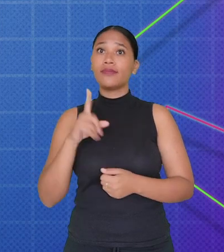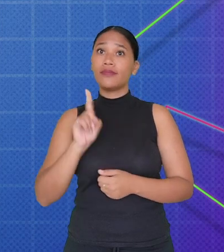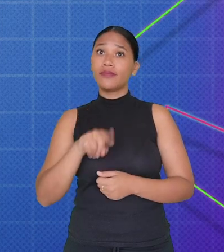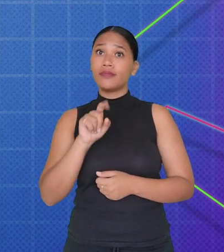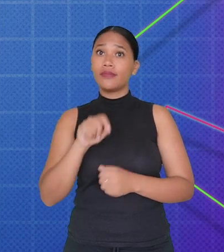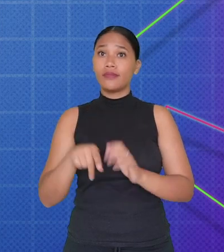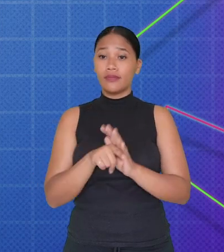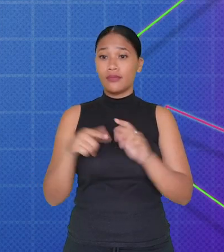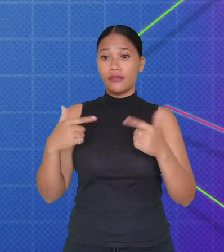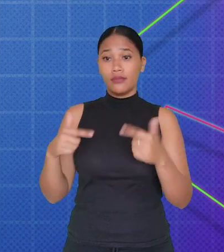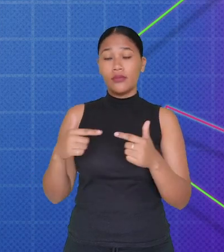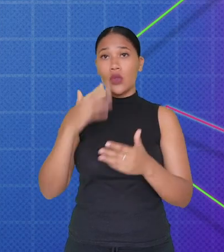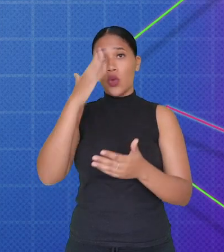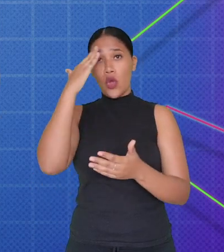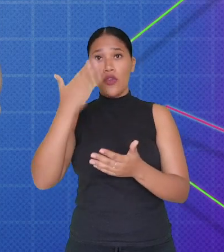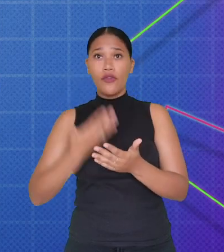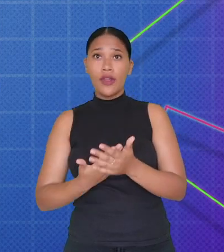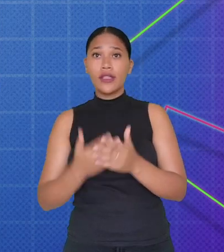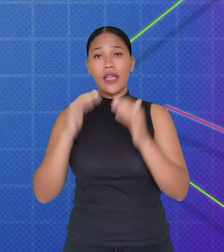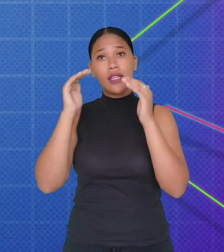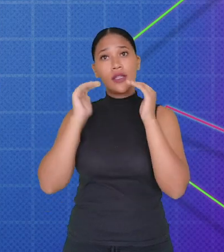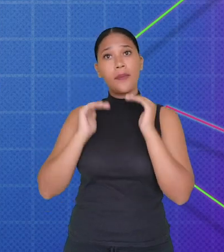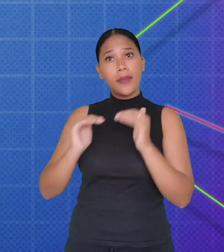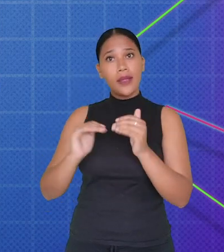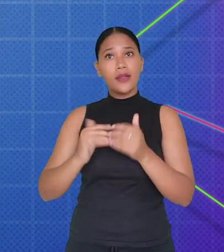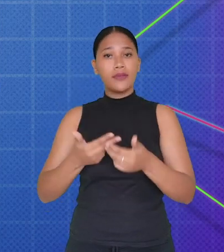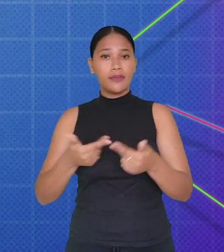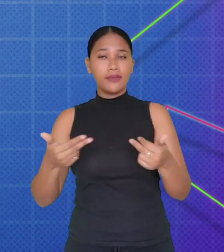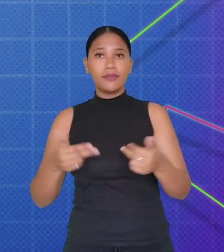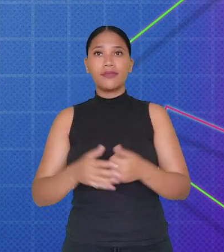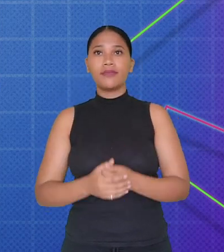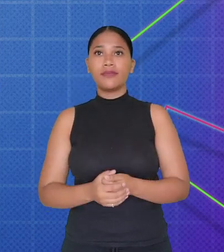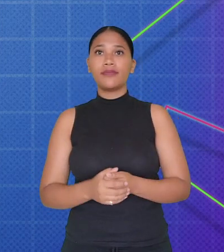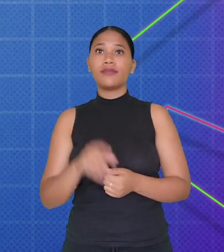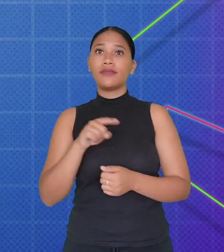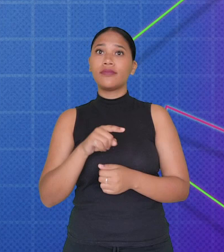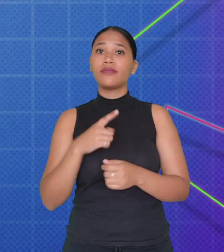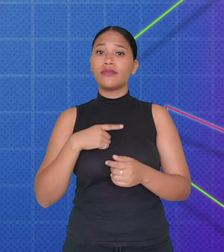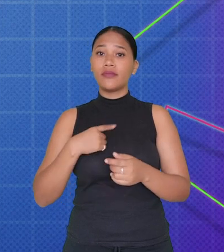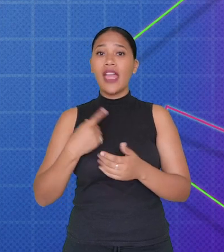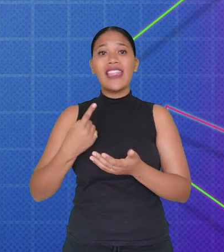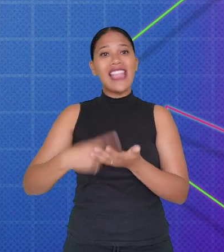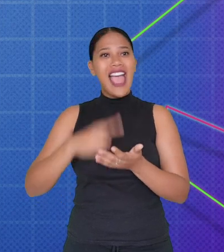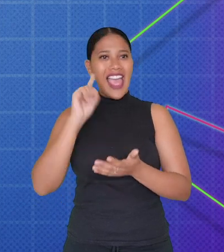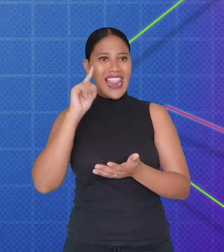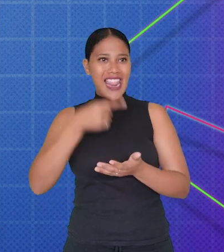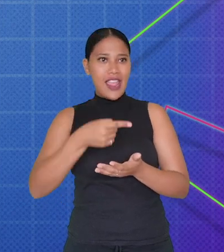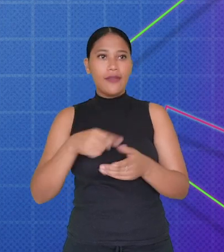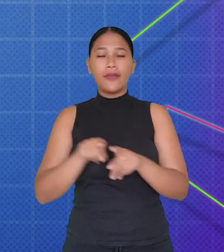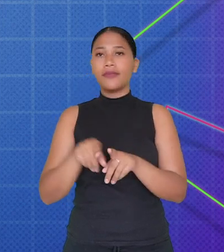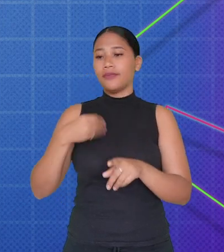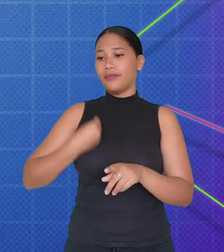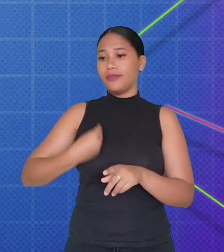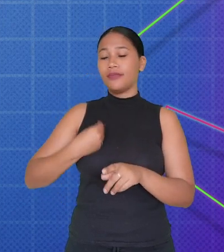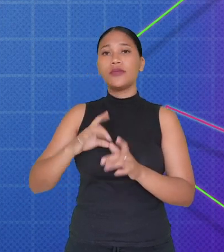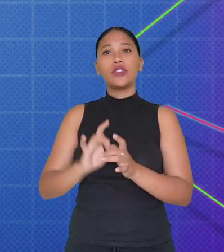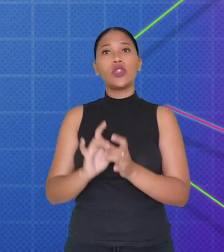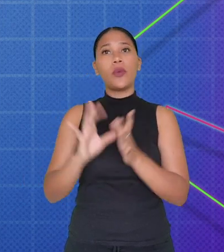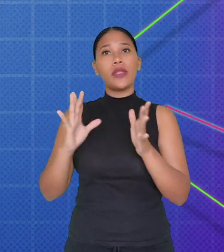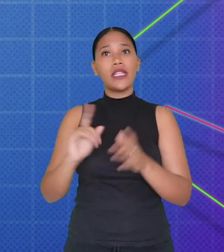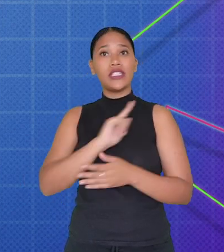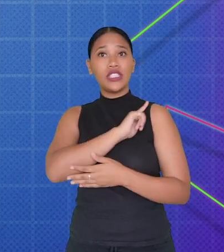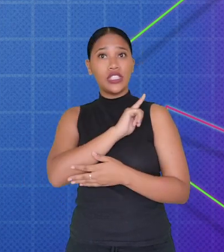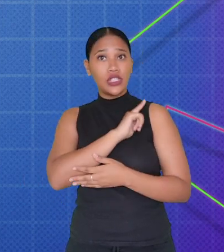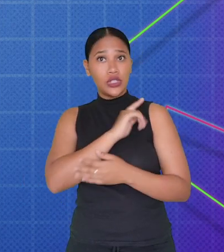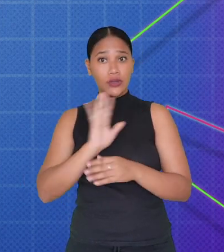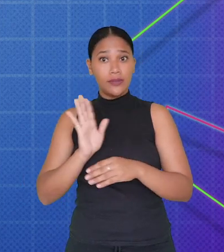isso requer um ambiente de trabalho que promova a confiança e o respeito mútuo a delegação adequada de tarefas a presença e disponibilidade